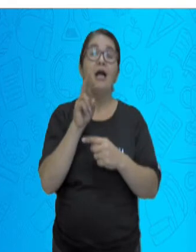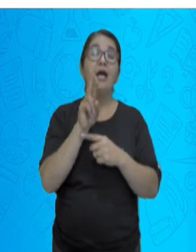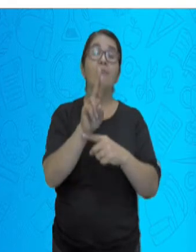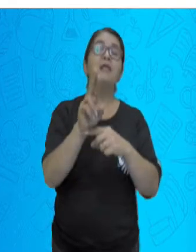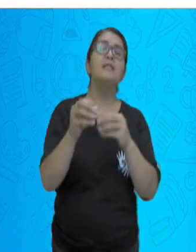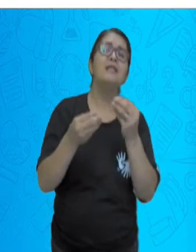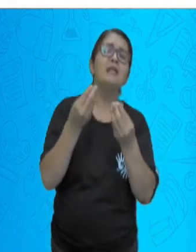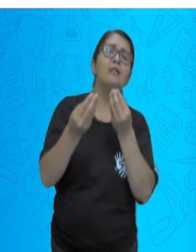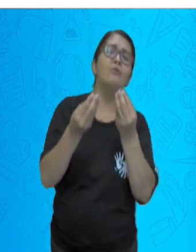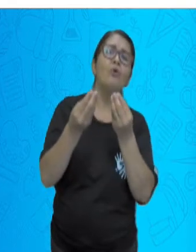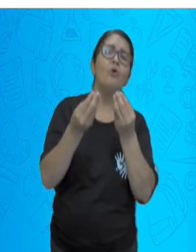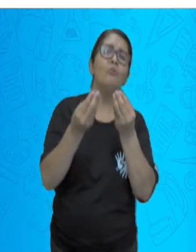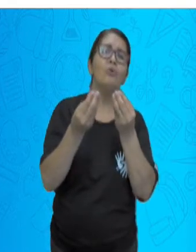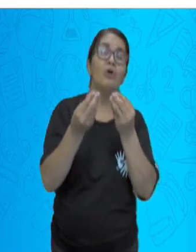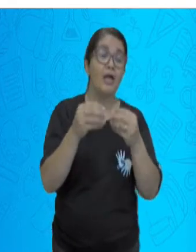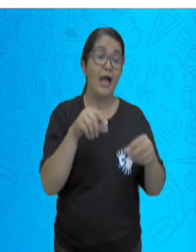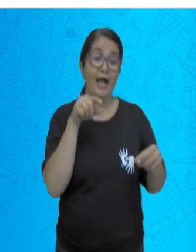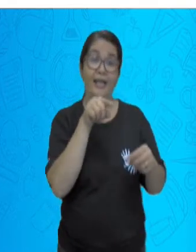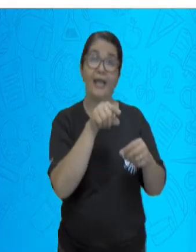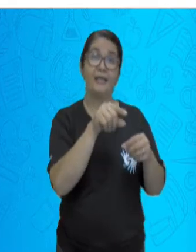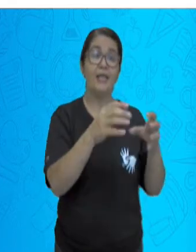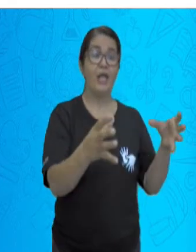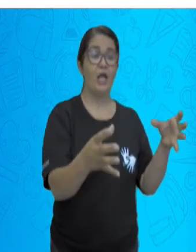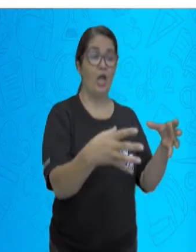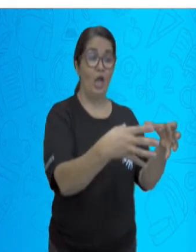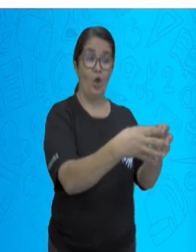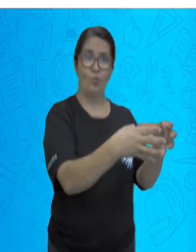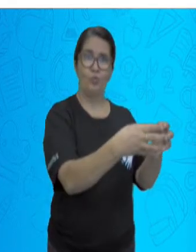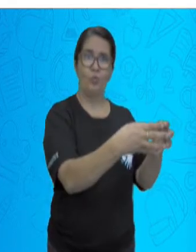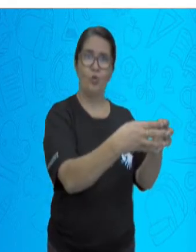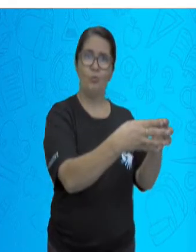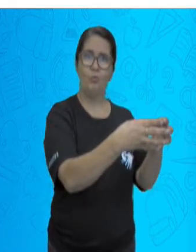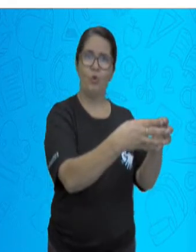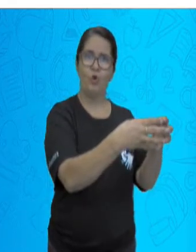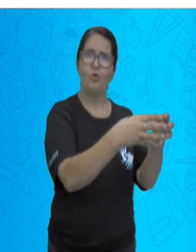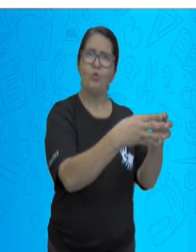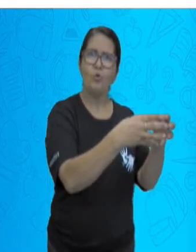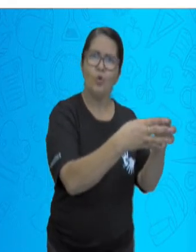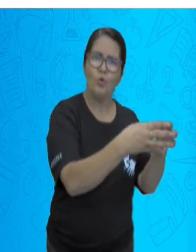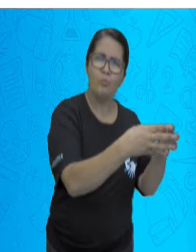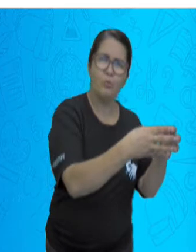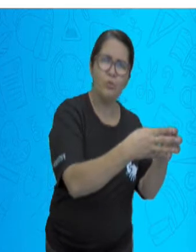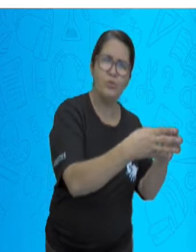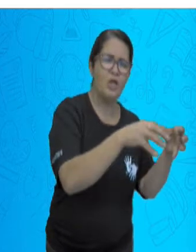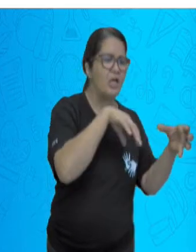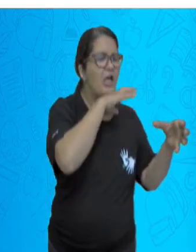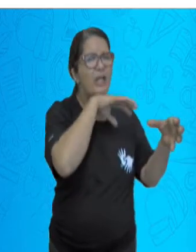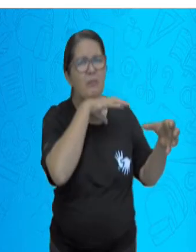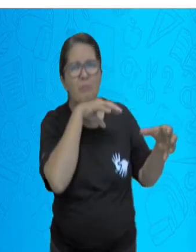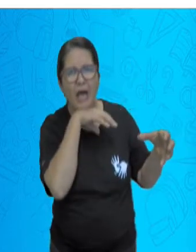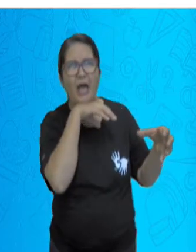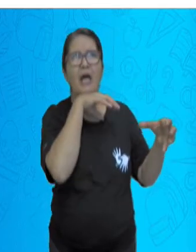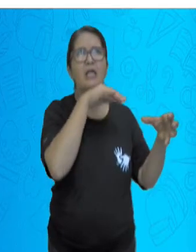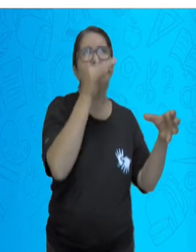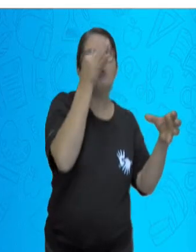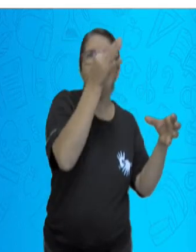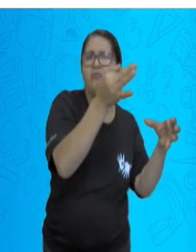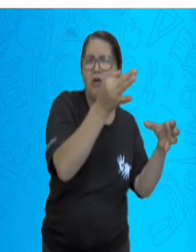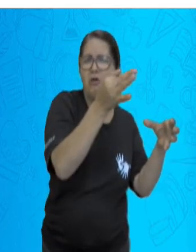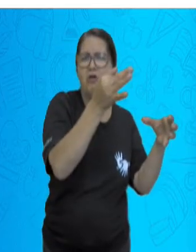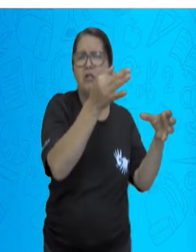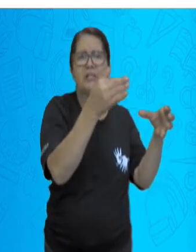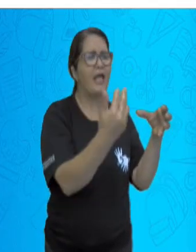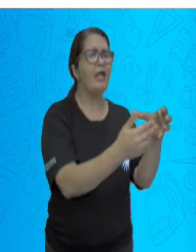grande conjunto de seres, de objetos, que pertence à mesma classificação.